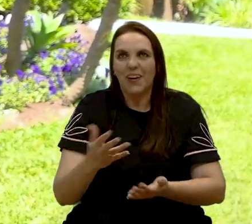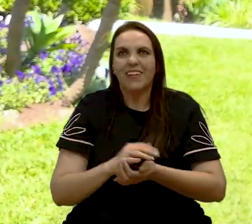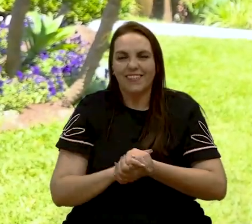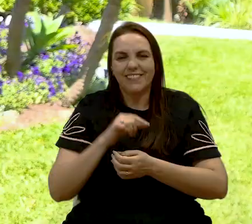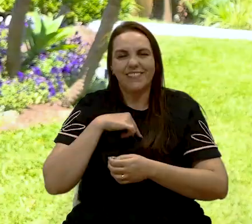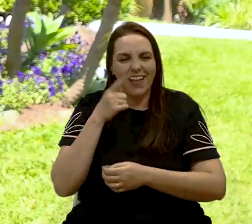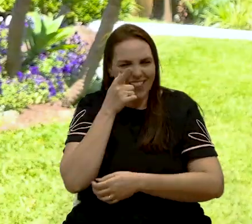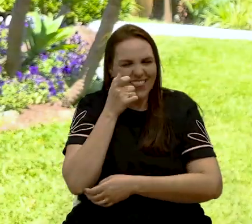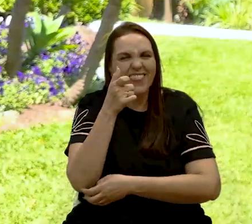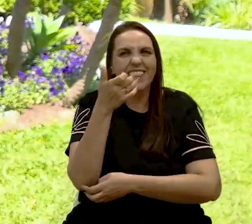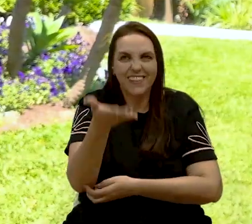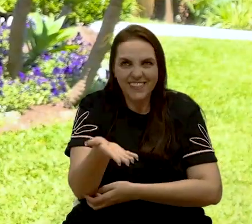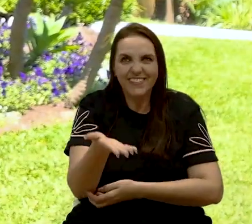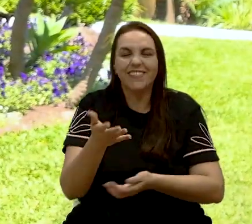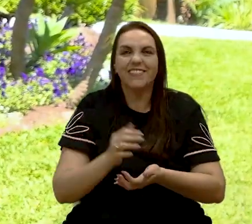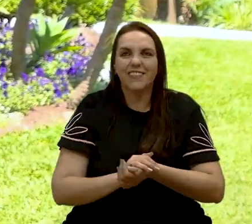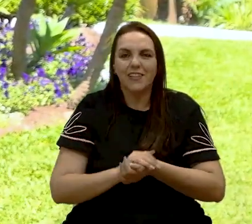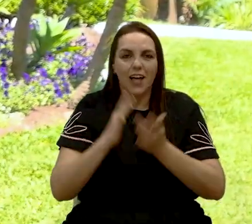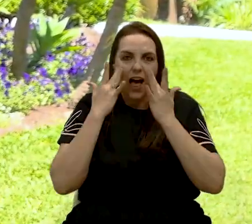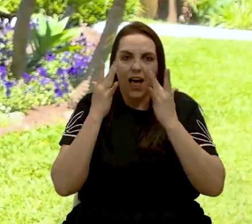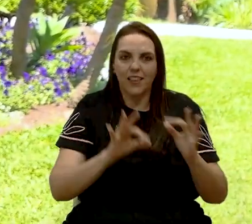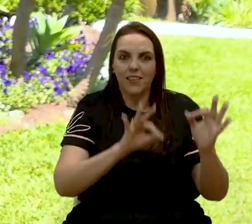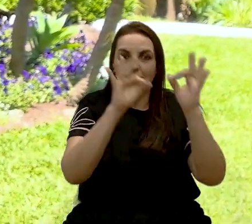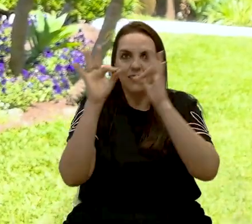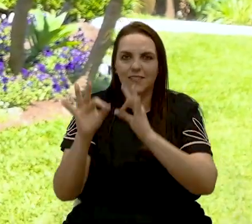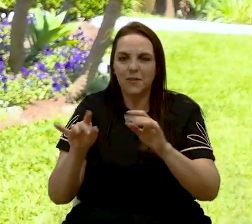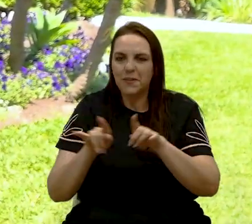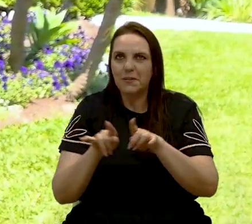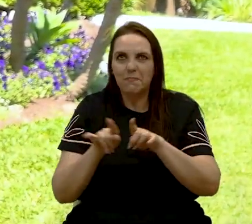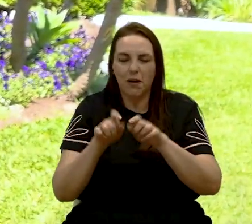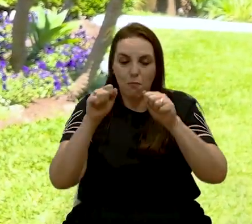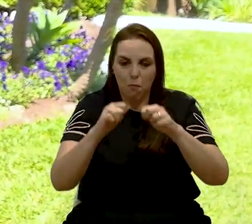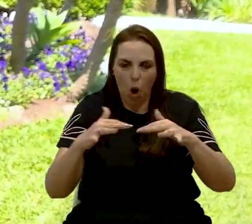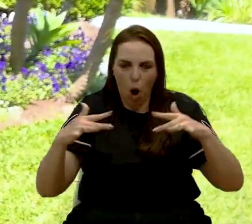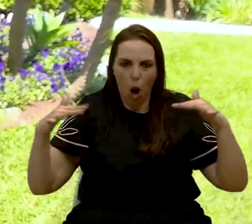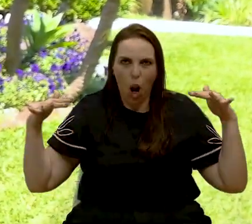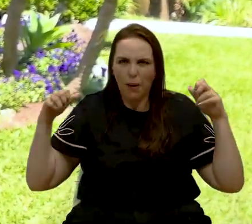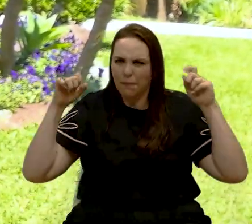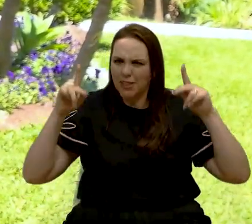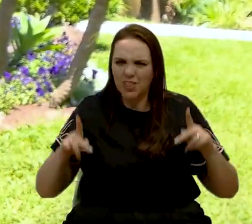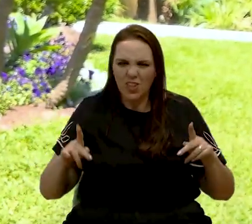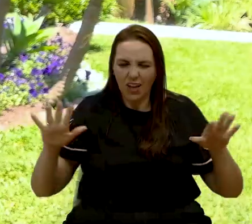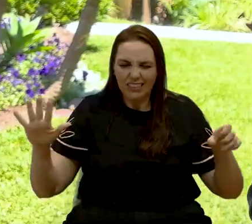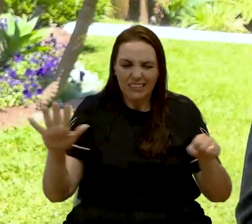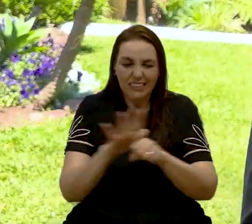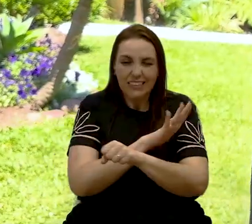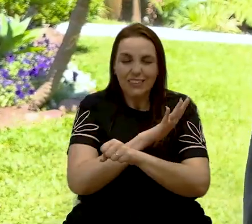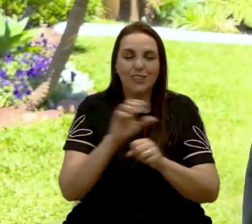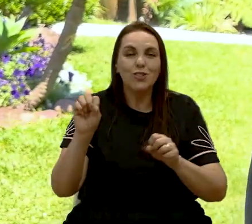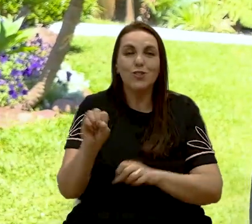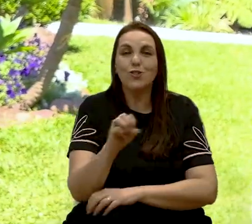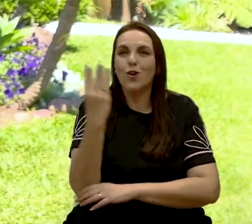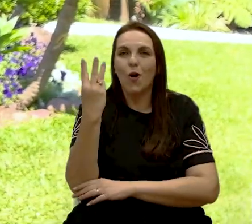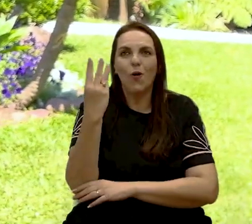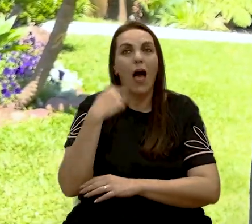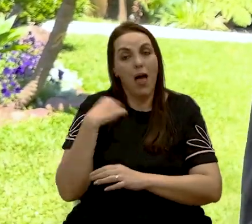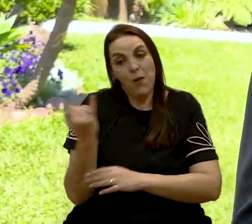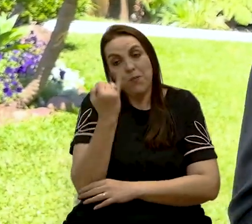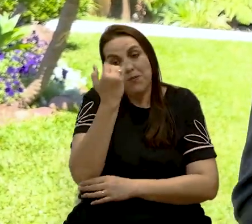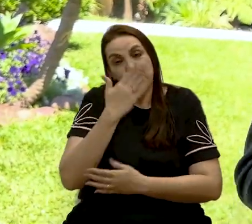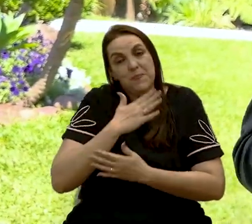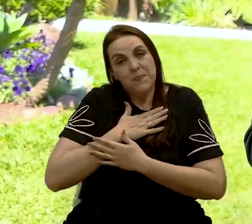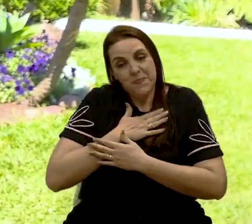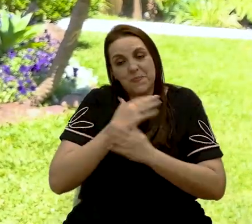então que ficou bem interessante e que chamou a atenção também daquela multidão que tinha naquele mega show. Então